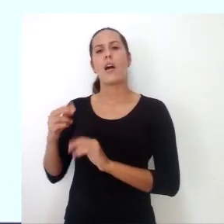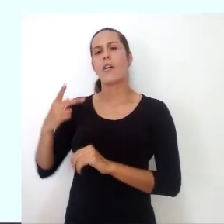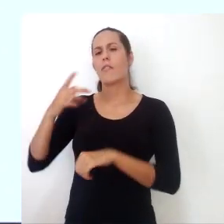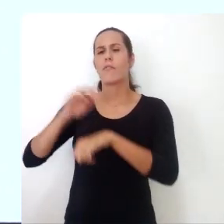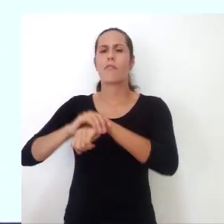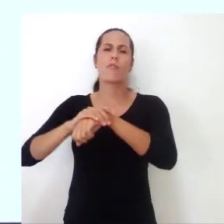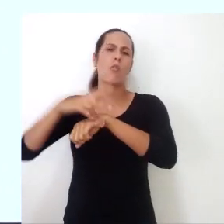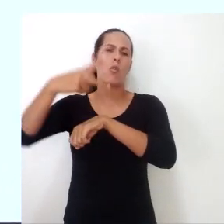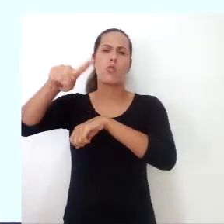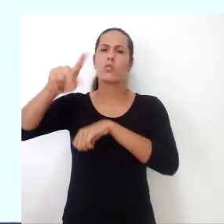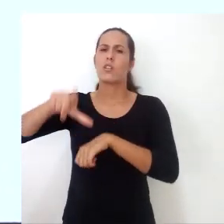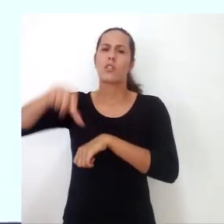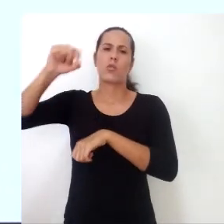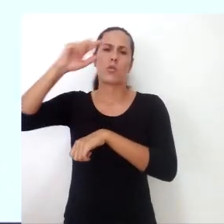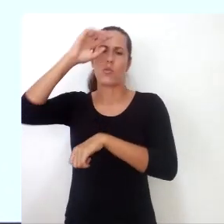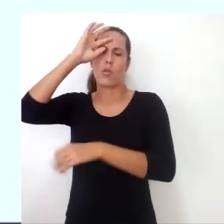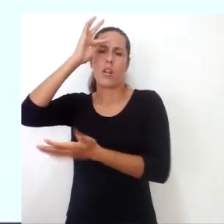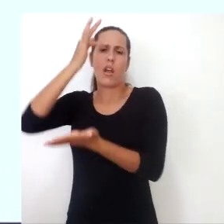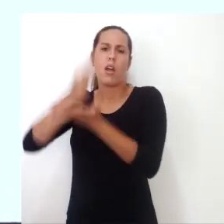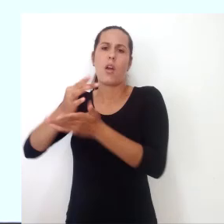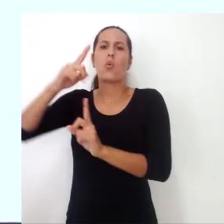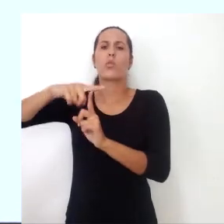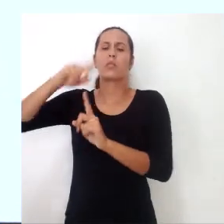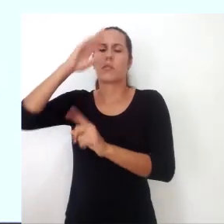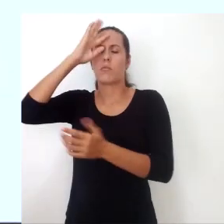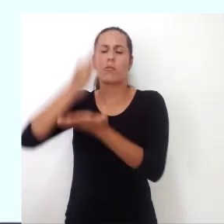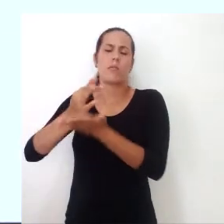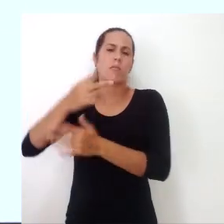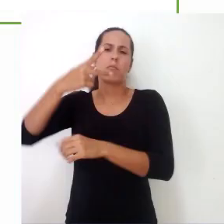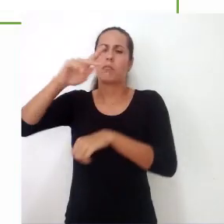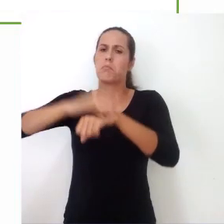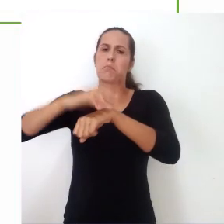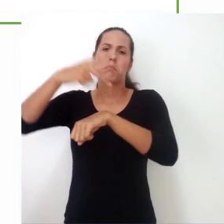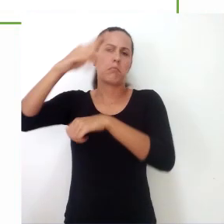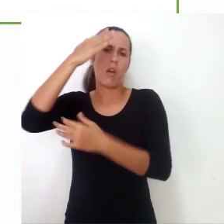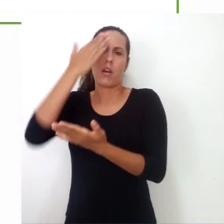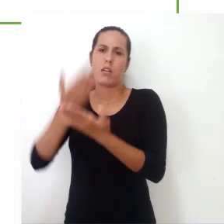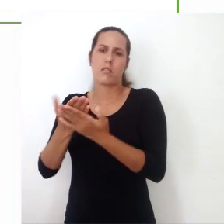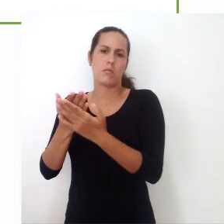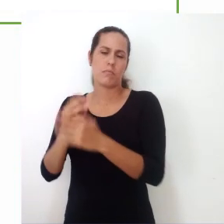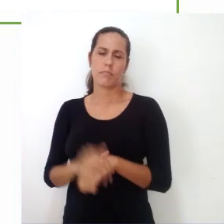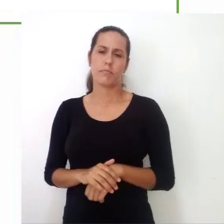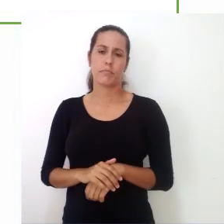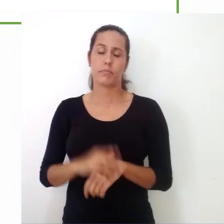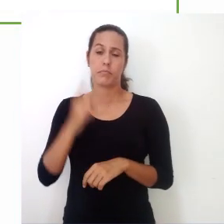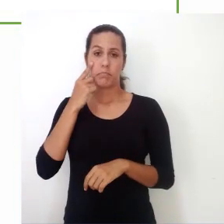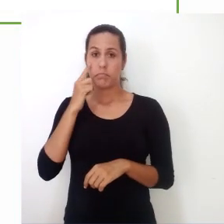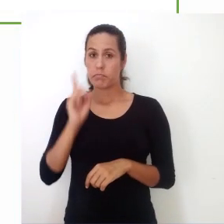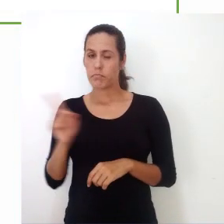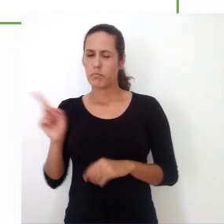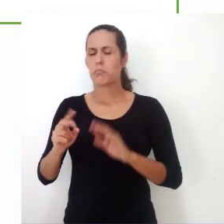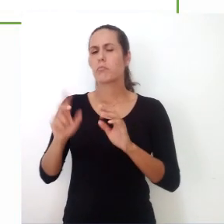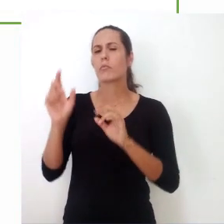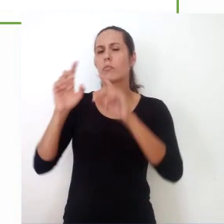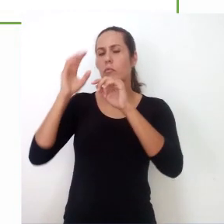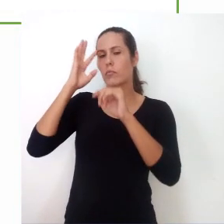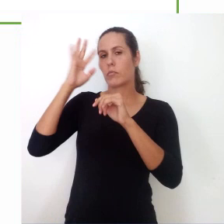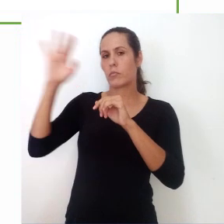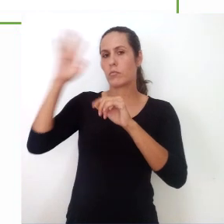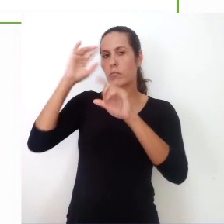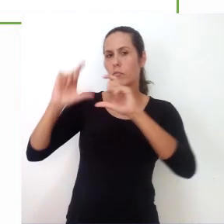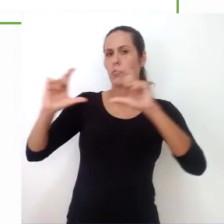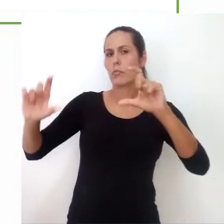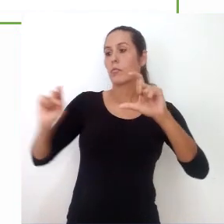professar sua fé. Então, o objetivo é este. Vamos em frente. Olhem só esse pensamento, essa definição, aliás,